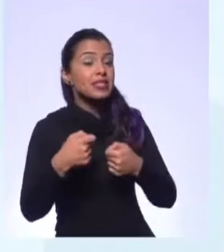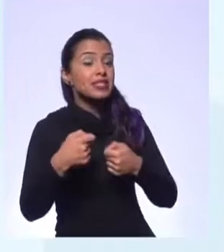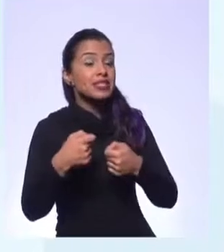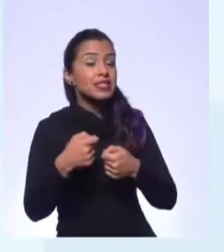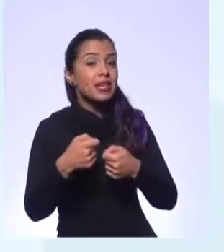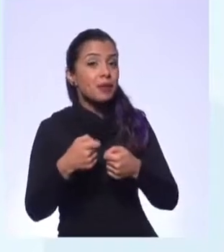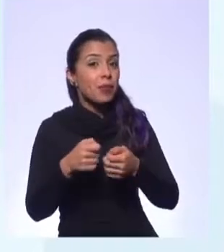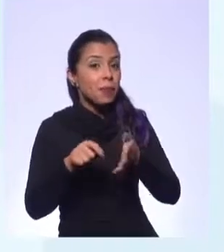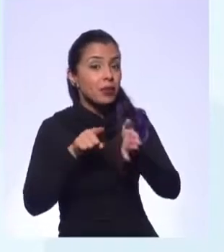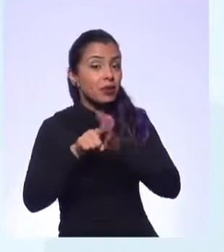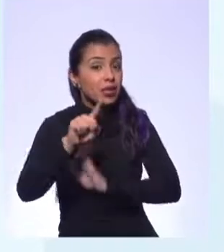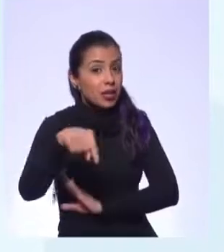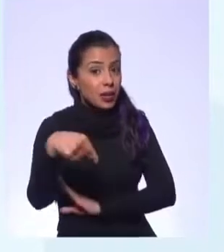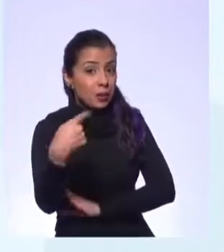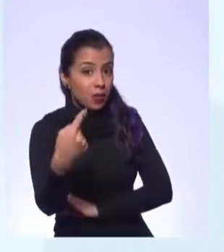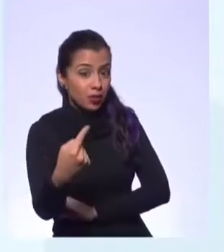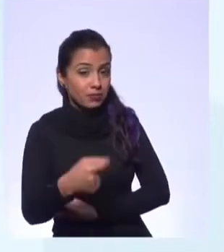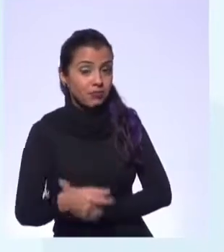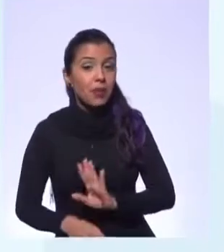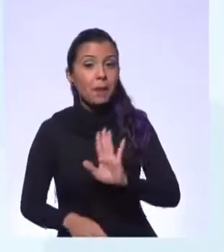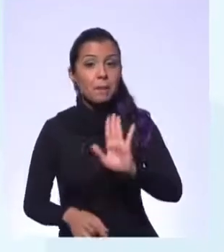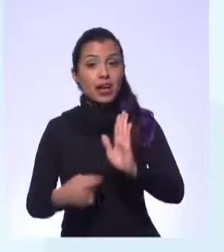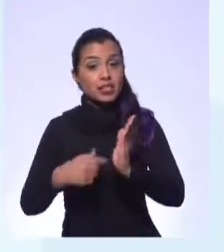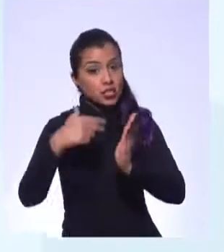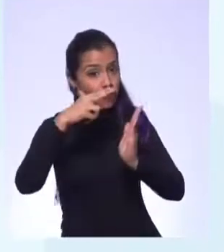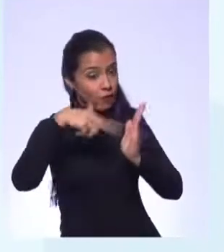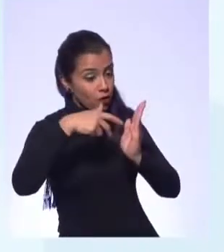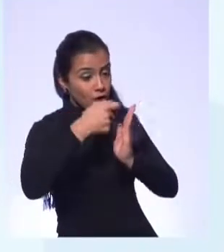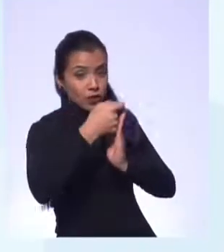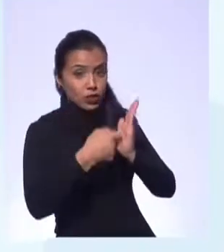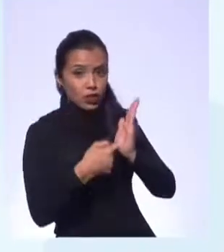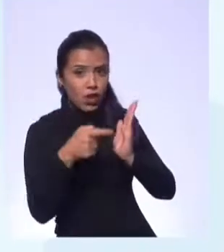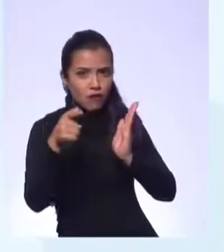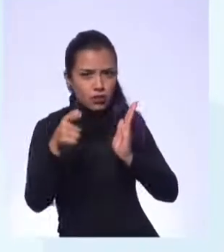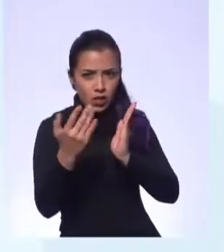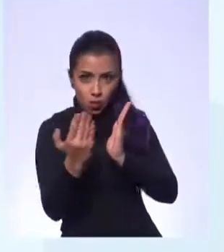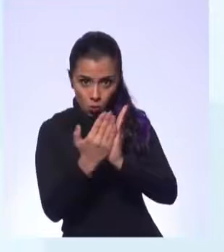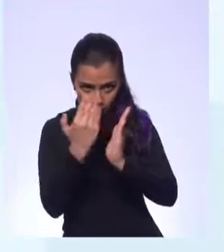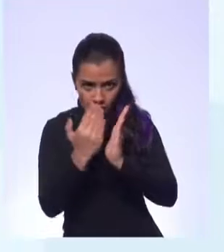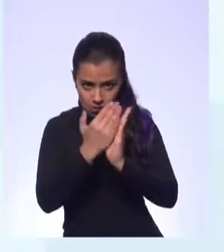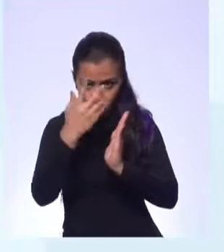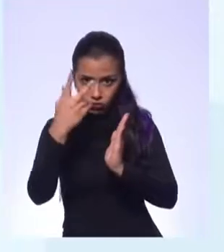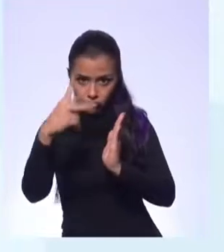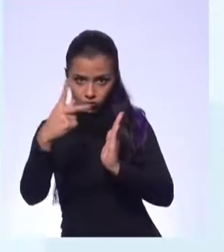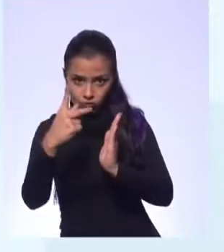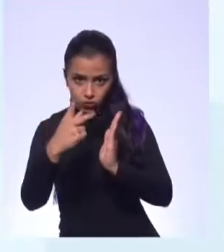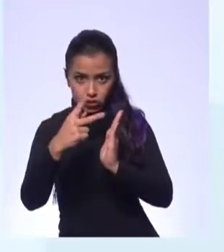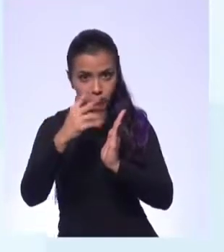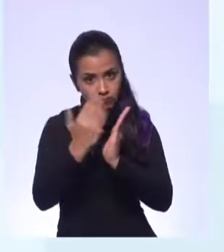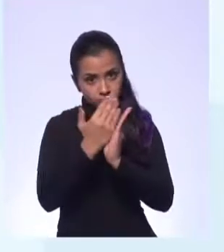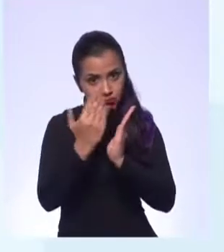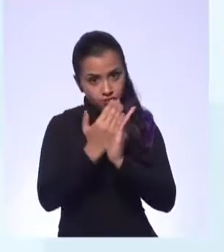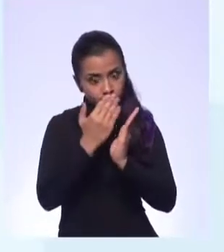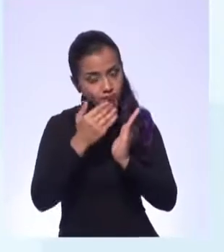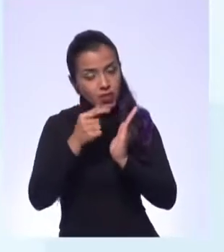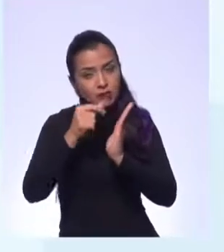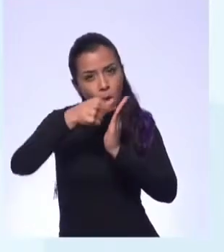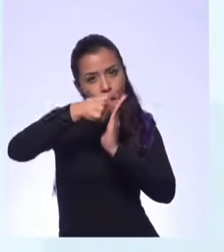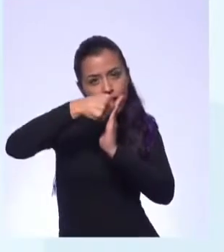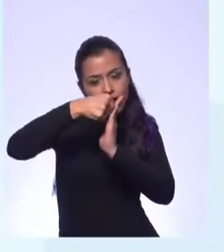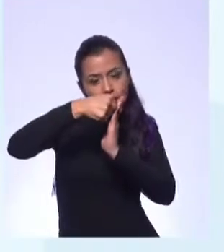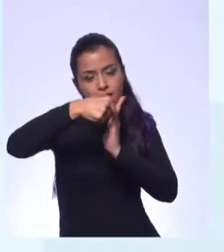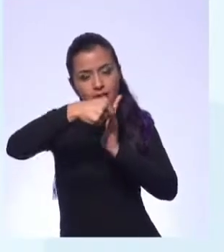exercício. Só que agora, enquanto eu vou lendo o texto, vocês vão aí no caderno de vocês, vocês vão grifar